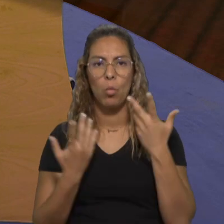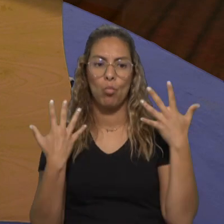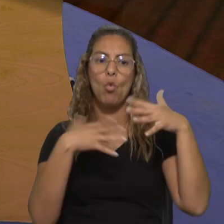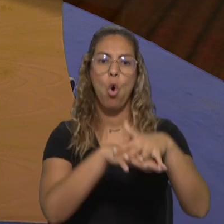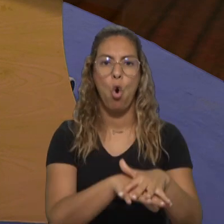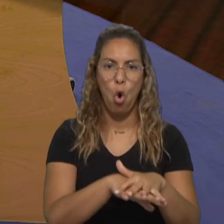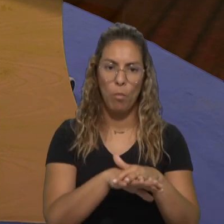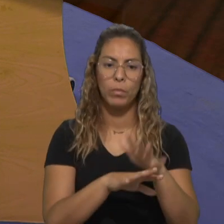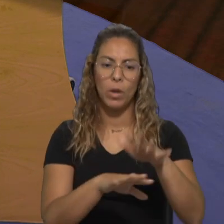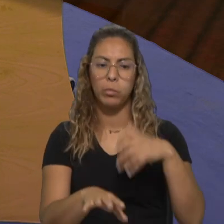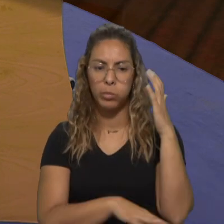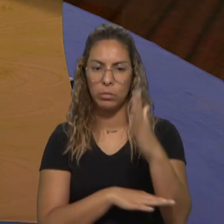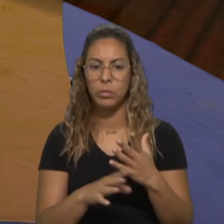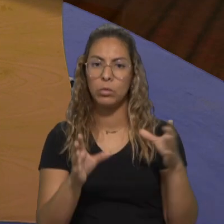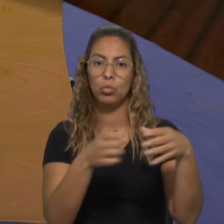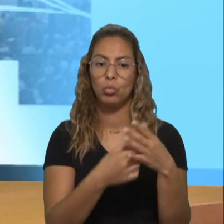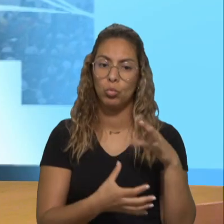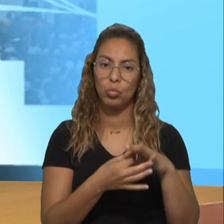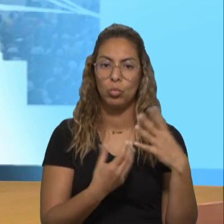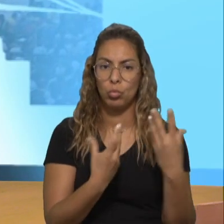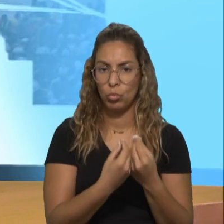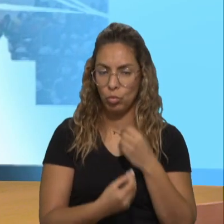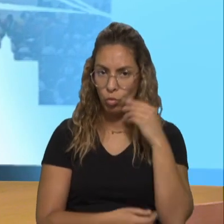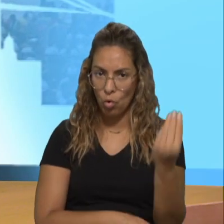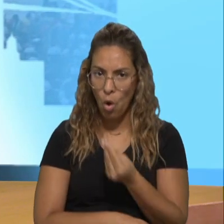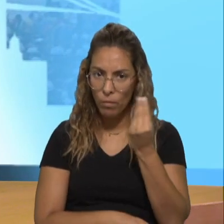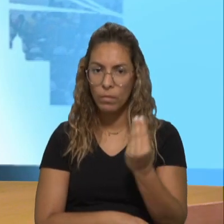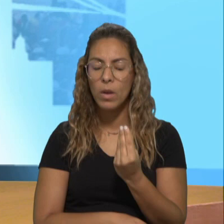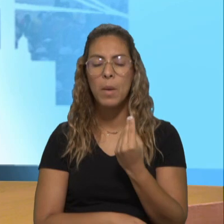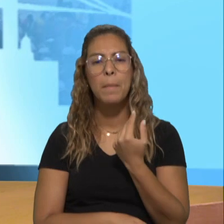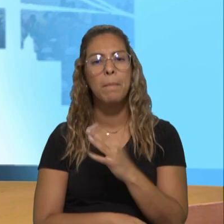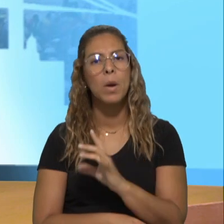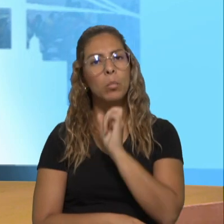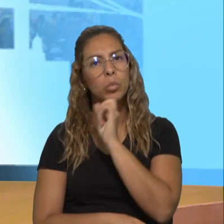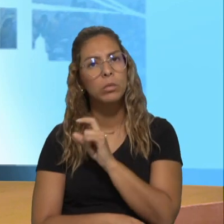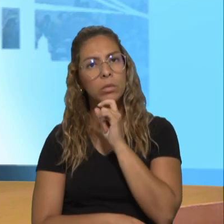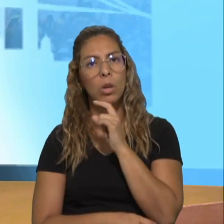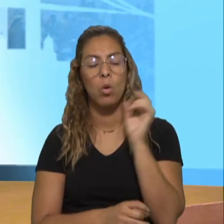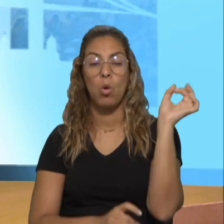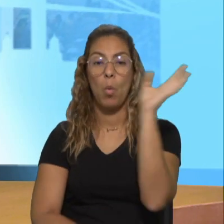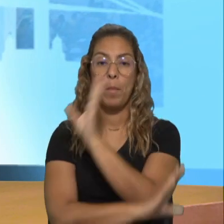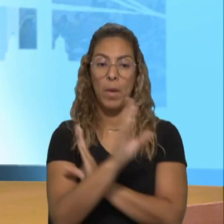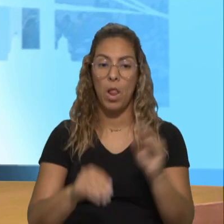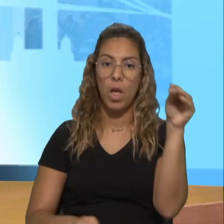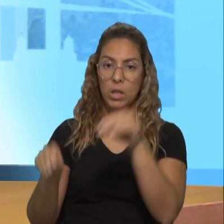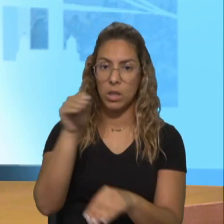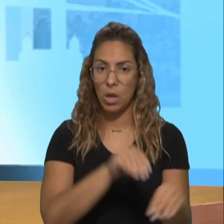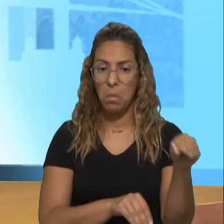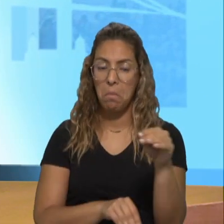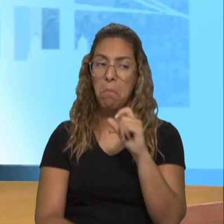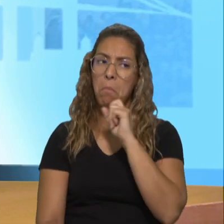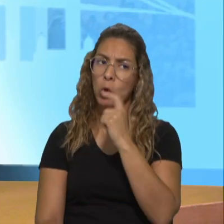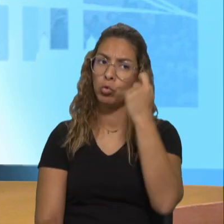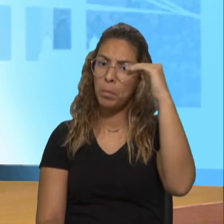no Parlamento Jovem. Então acho que, se calhar, nas eleições europeias poderá haver um bocadinho menos